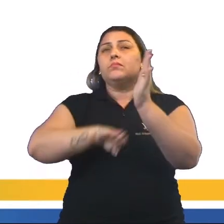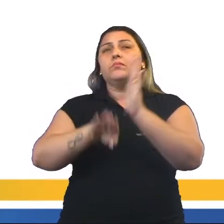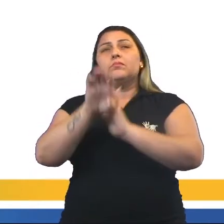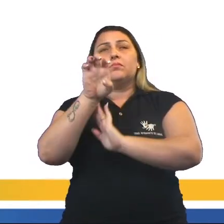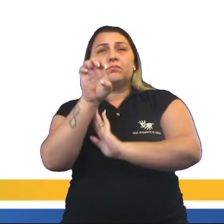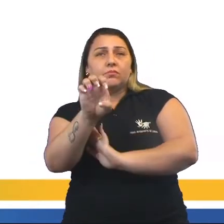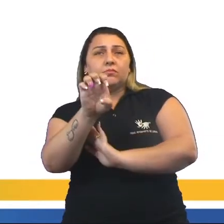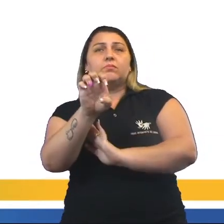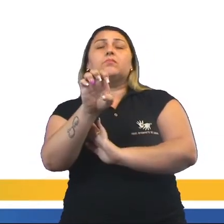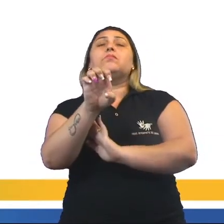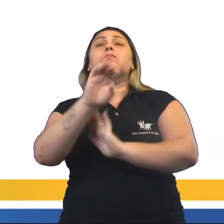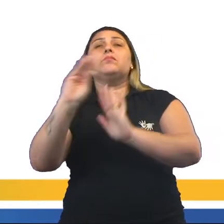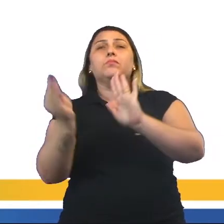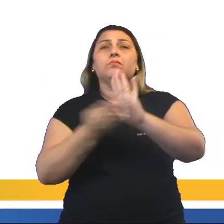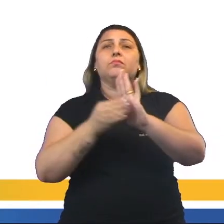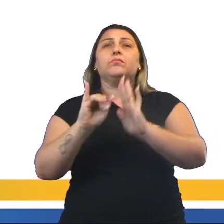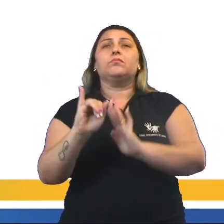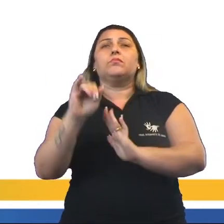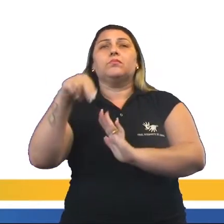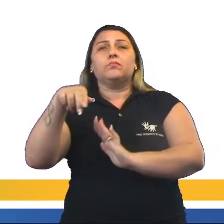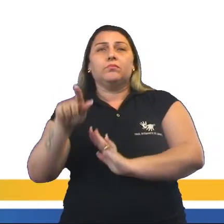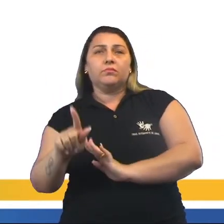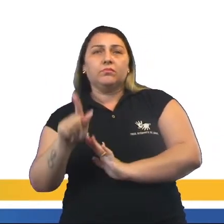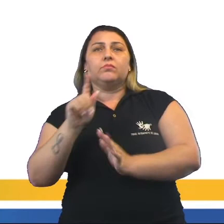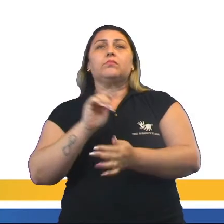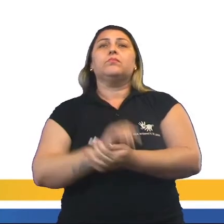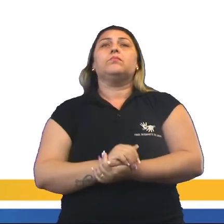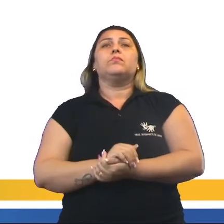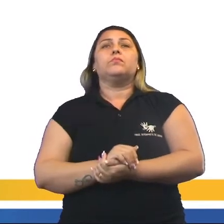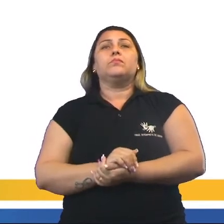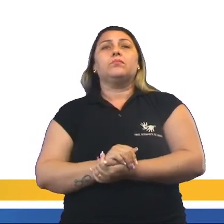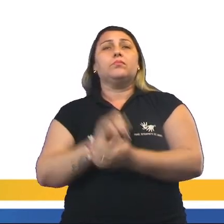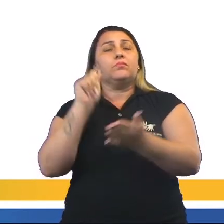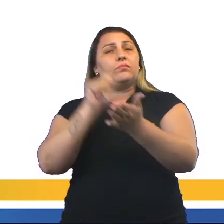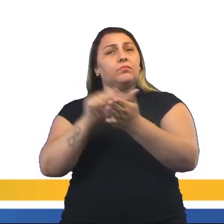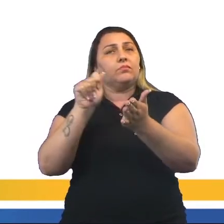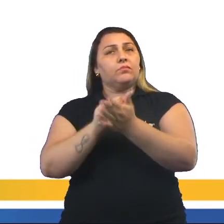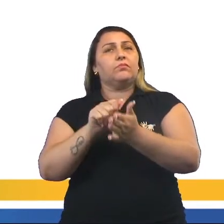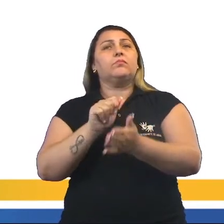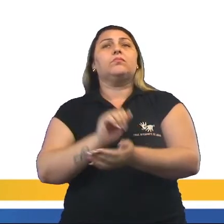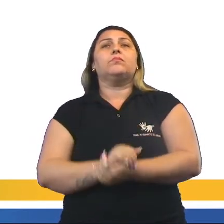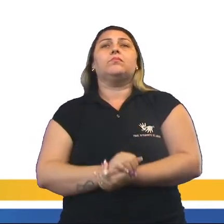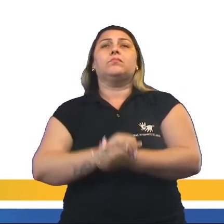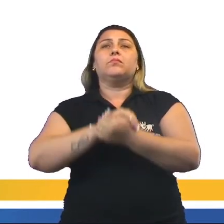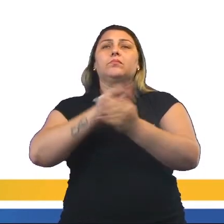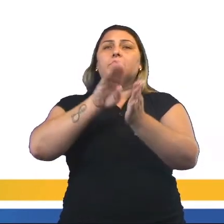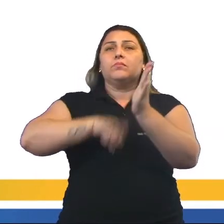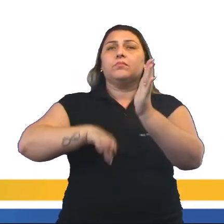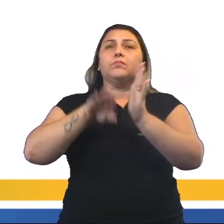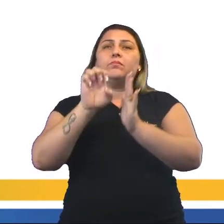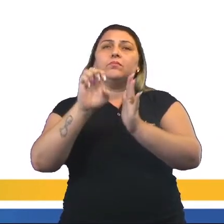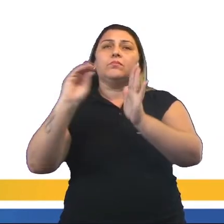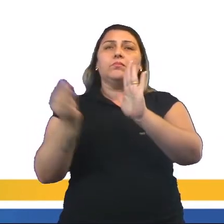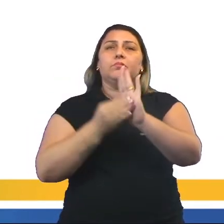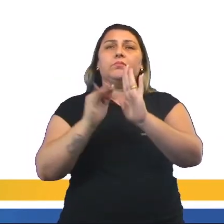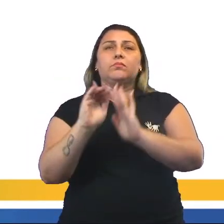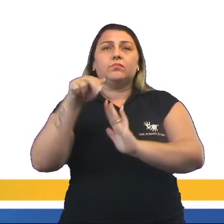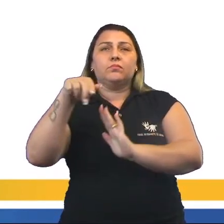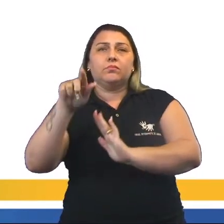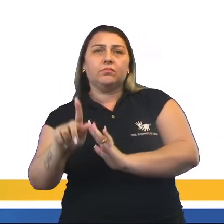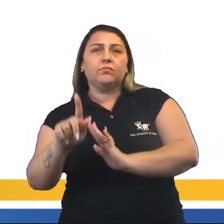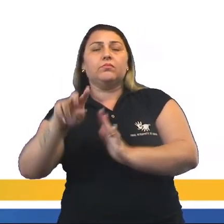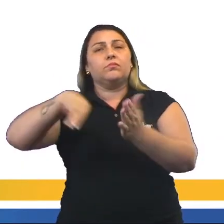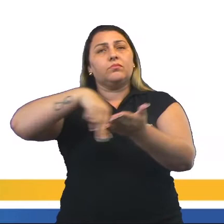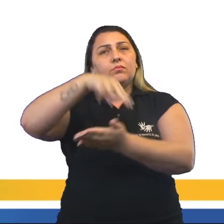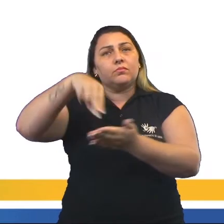morar ou viver. Living, morando ou vivendo. Write, escrever. Writing, escrevendo. Dance,